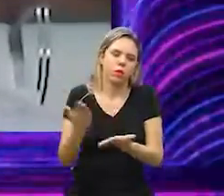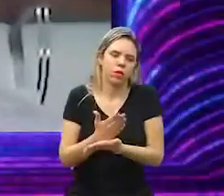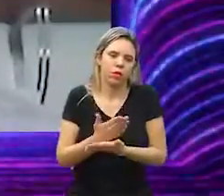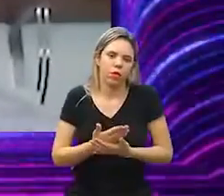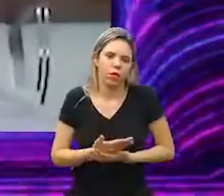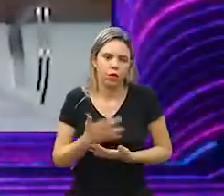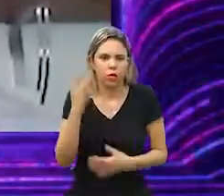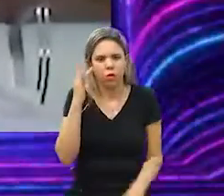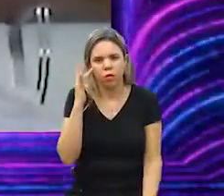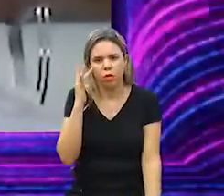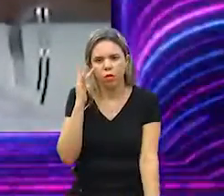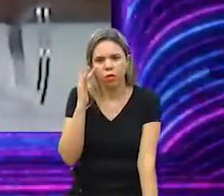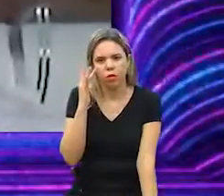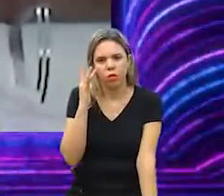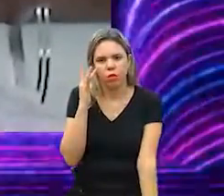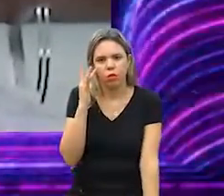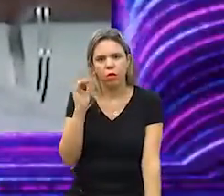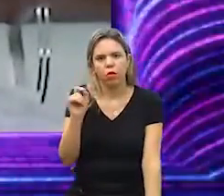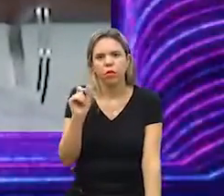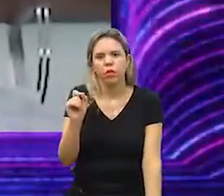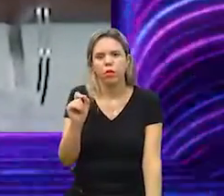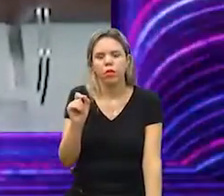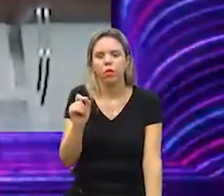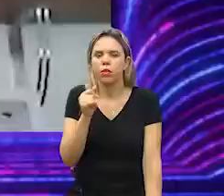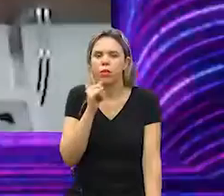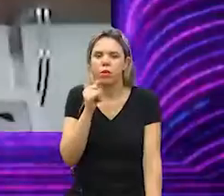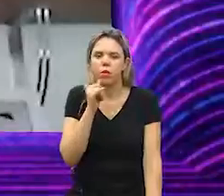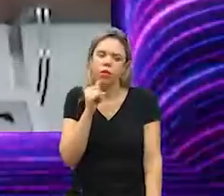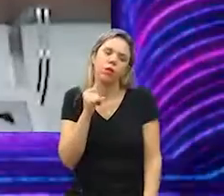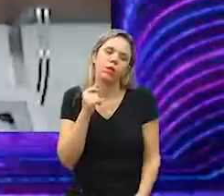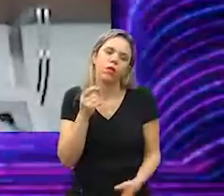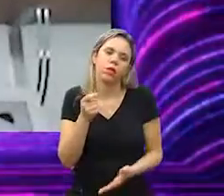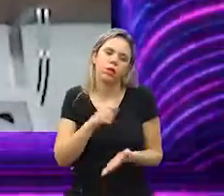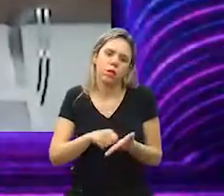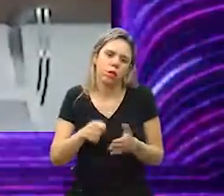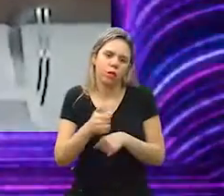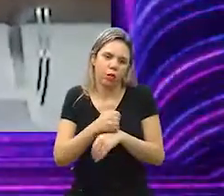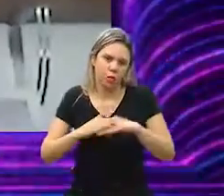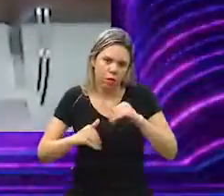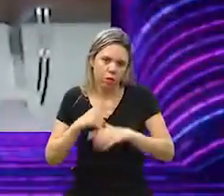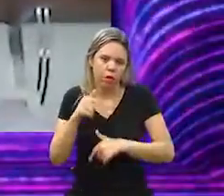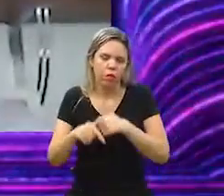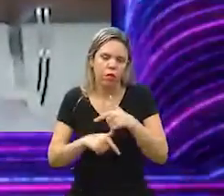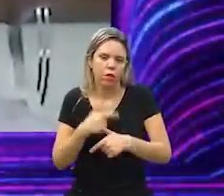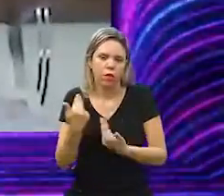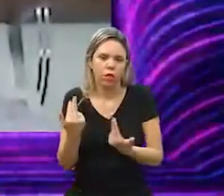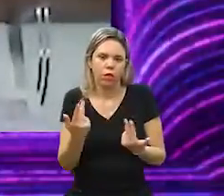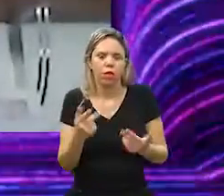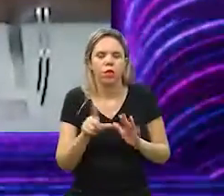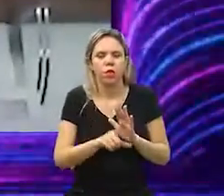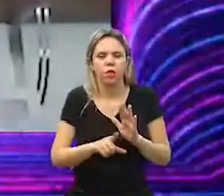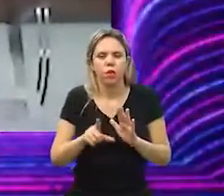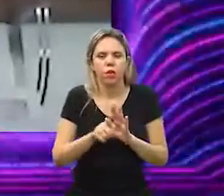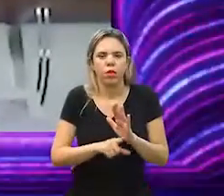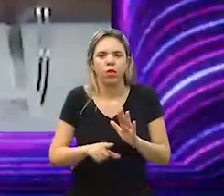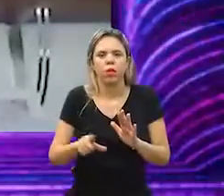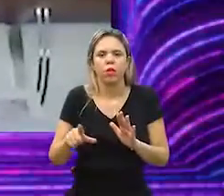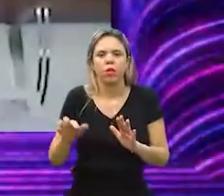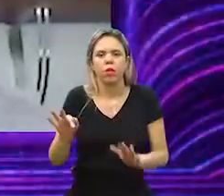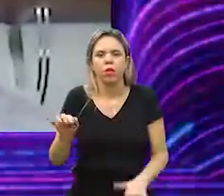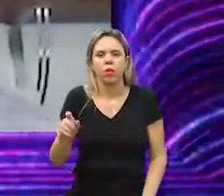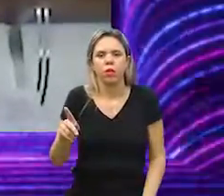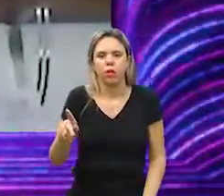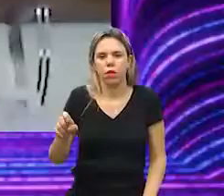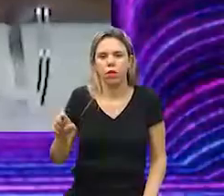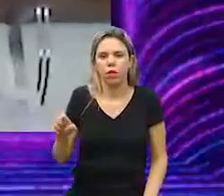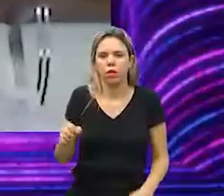Então, eu acho que quem quer enveredar realmente por uma escrita profissional, trabalhar com um agente literário, o Felipe, no caso, que é o meu agente,